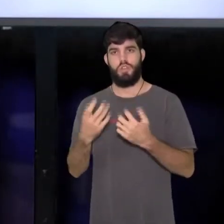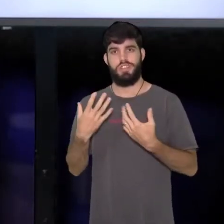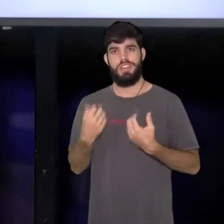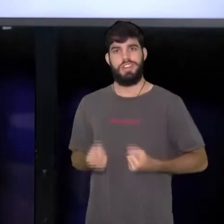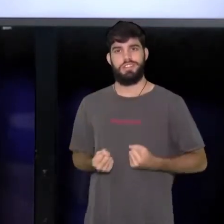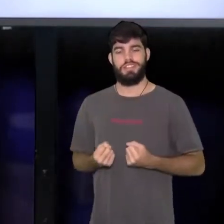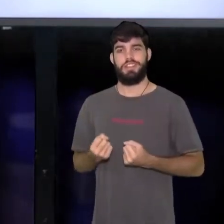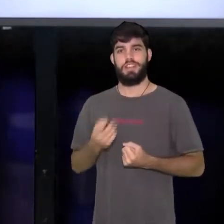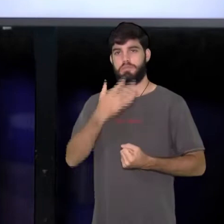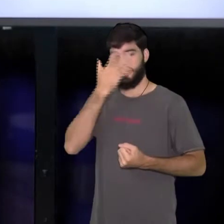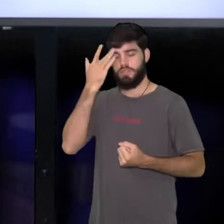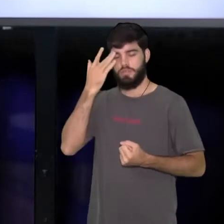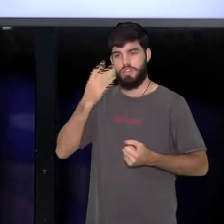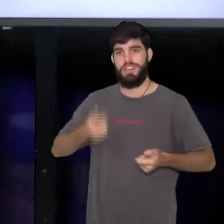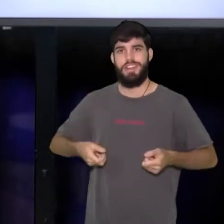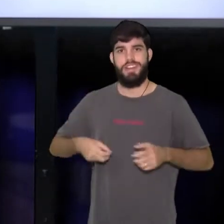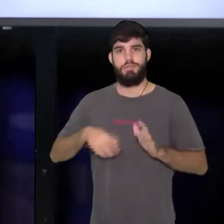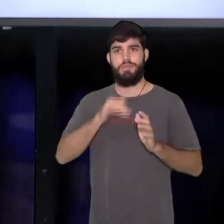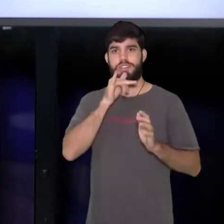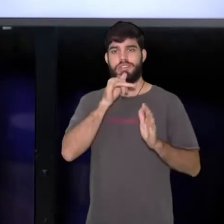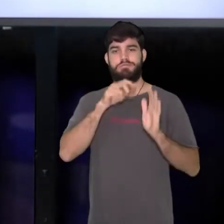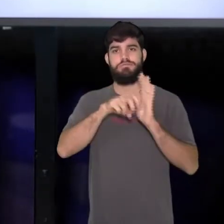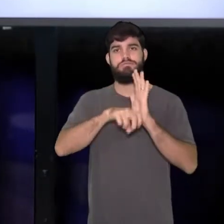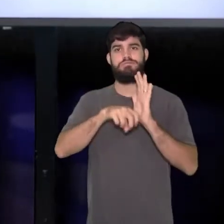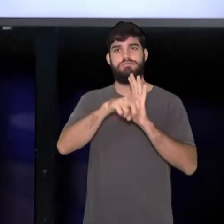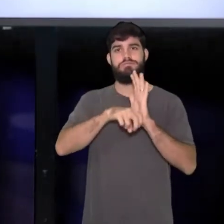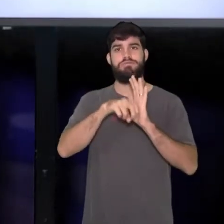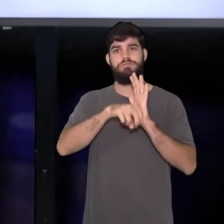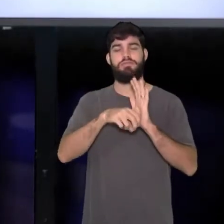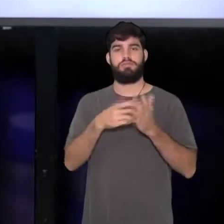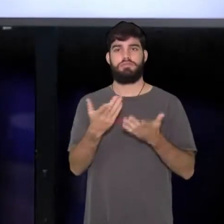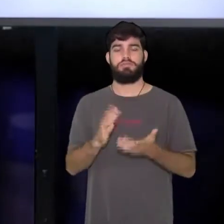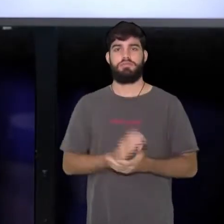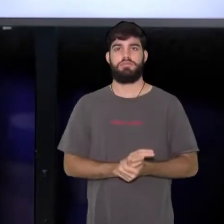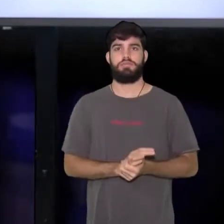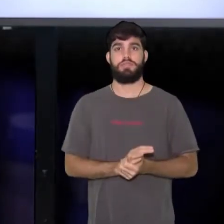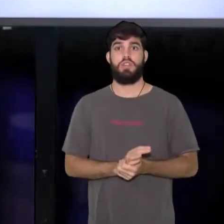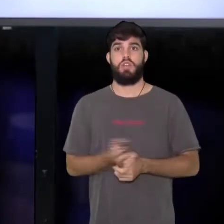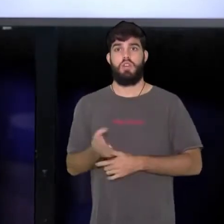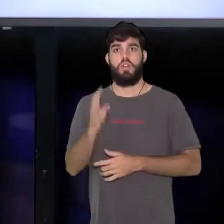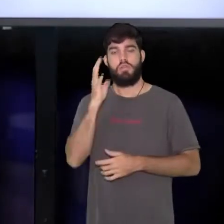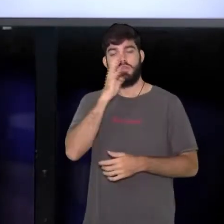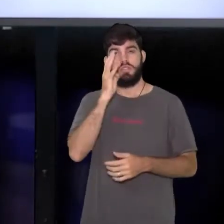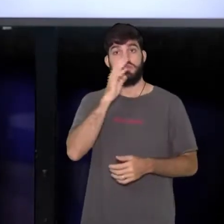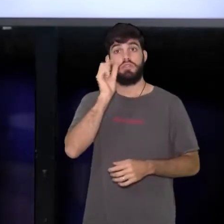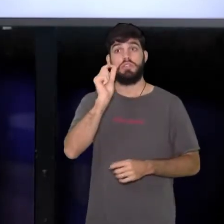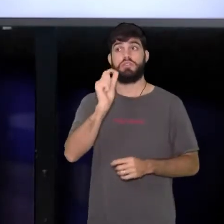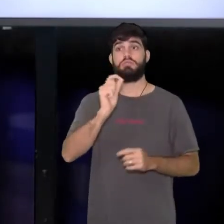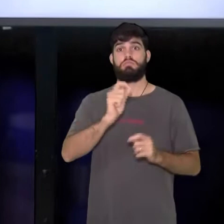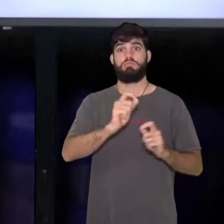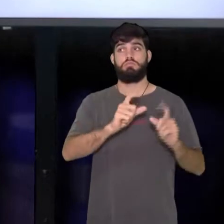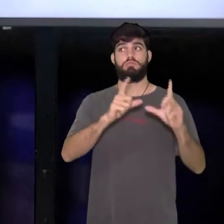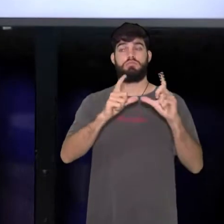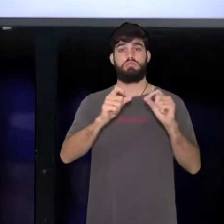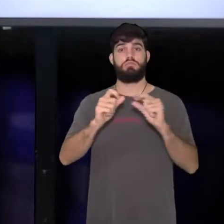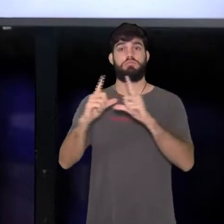atender a um cadeirante, por exemplo. Se observa, por exemplo, essas plaquinhas,